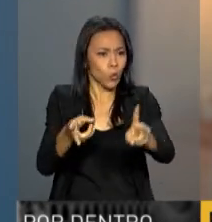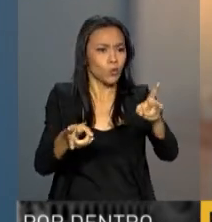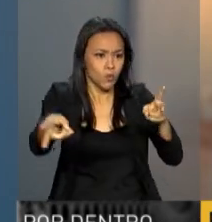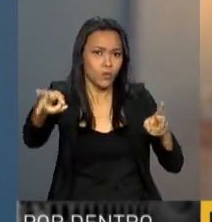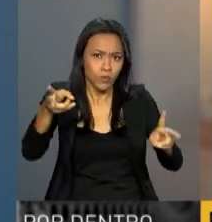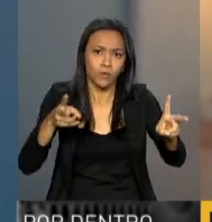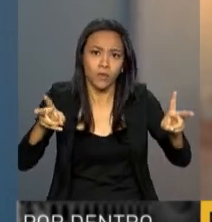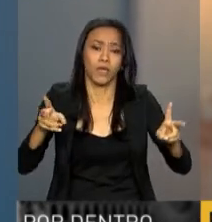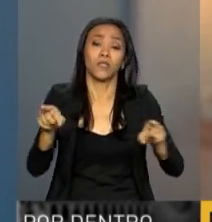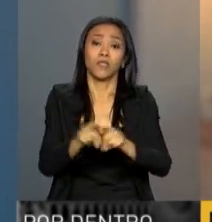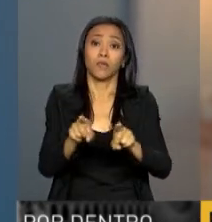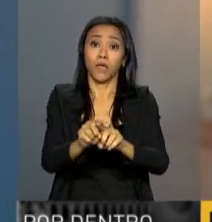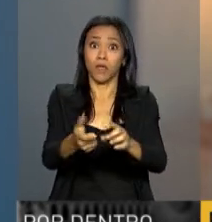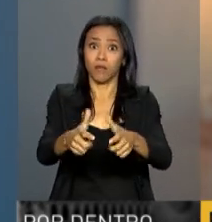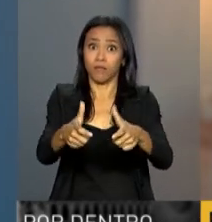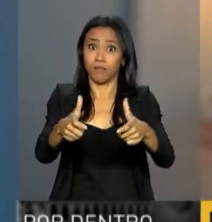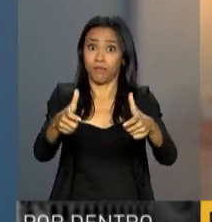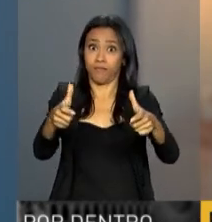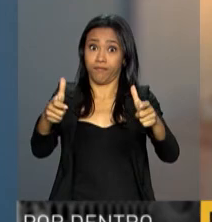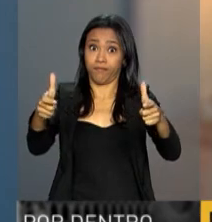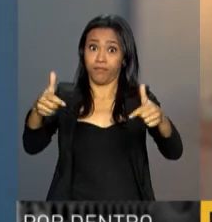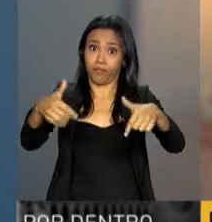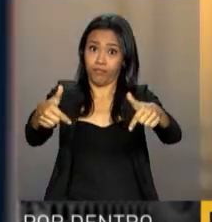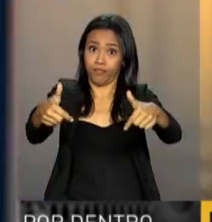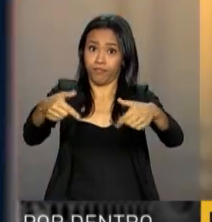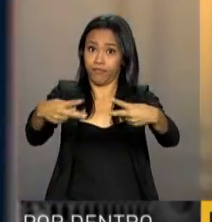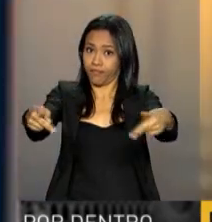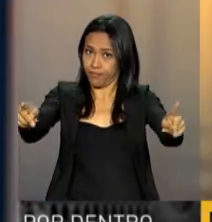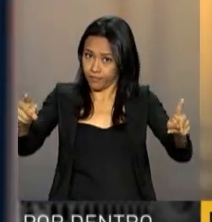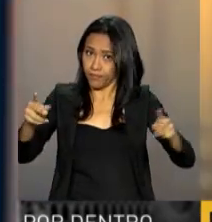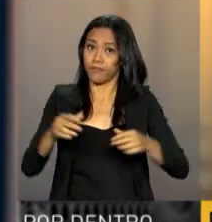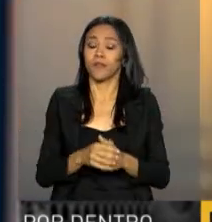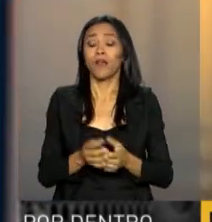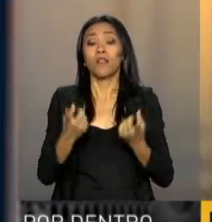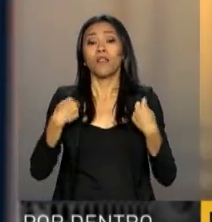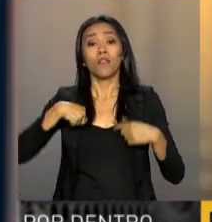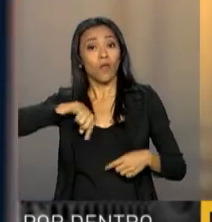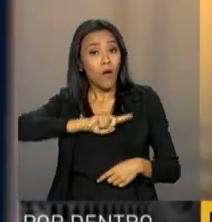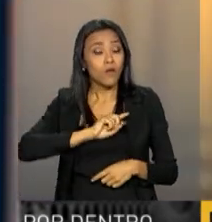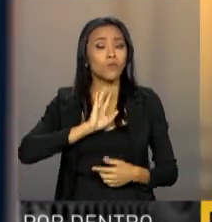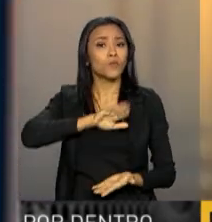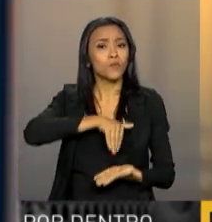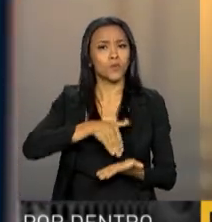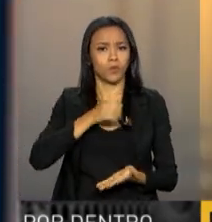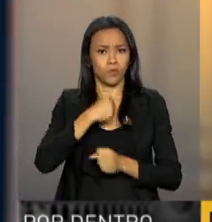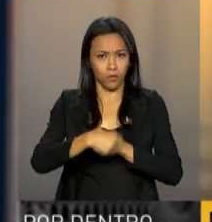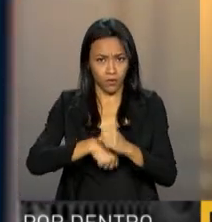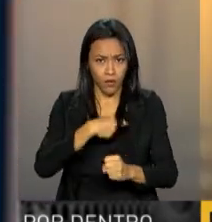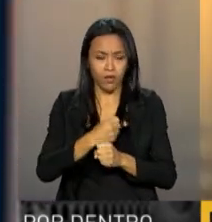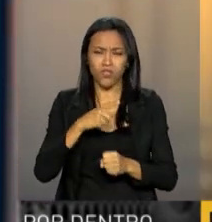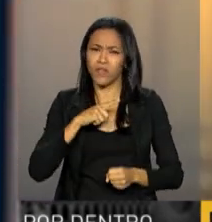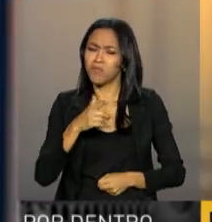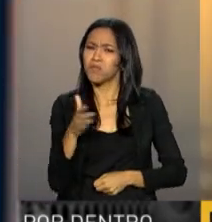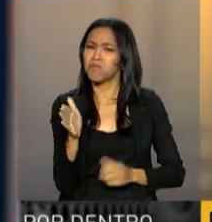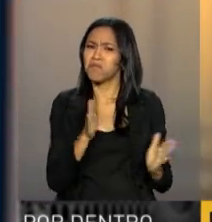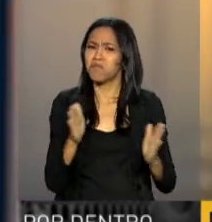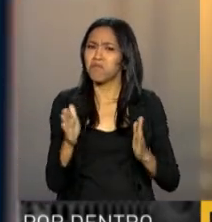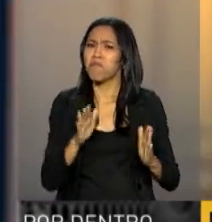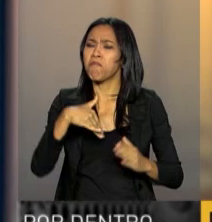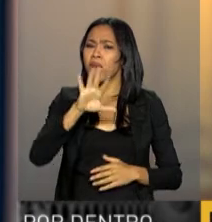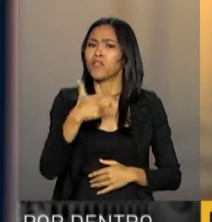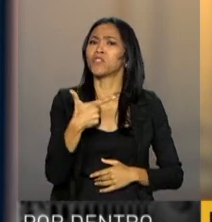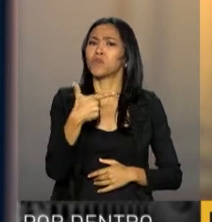poderá ampliar o horizonte dos seus negócios nós no último ano nós tínhamos aí na faixa de mais